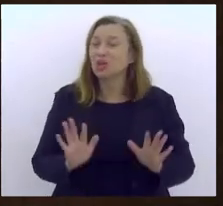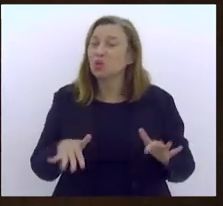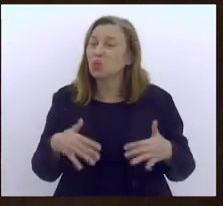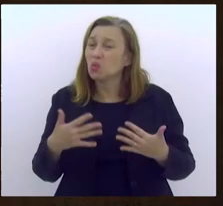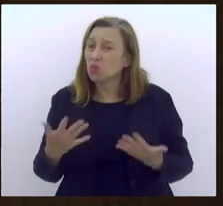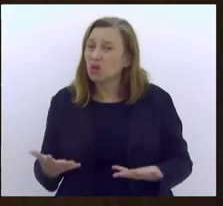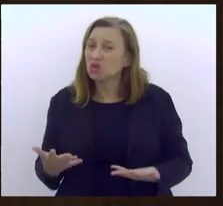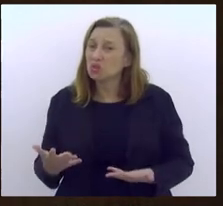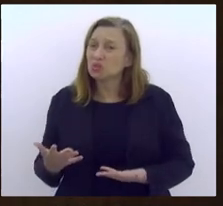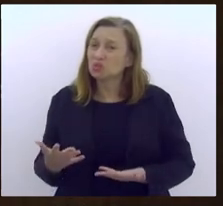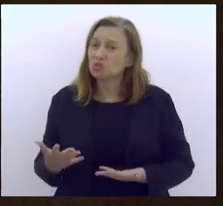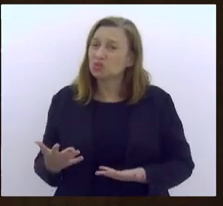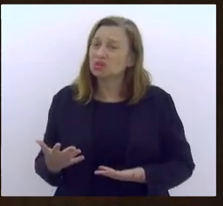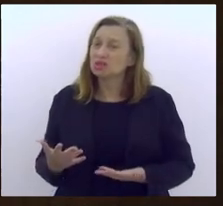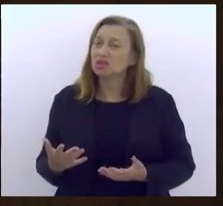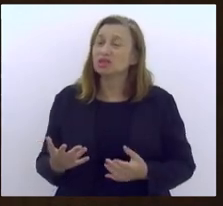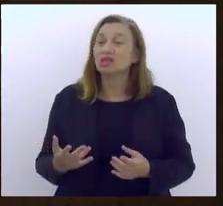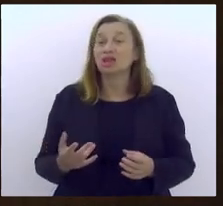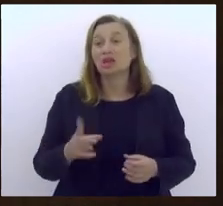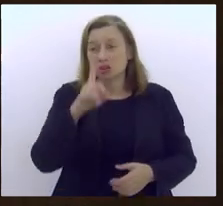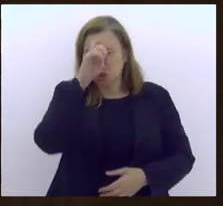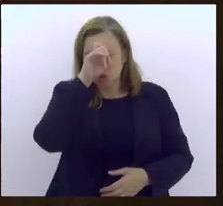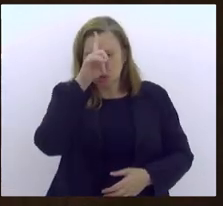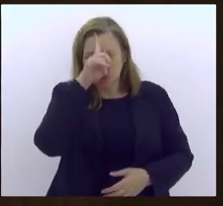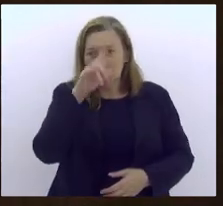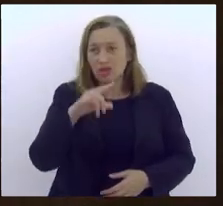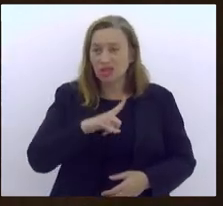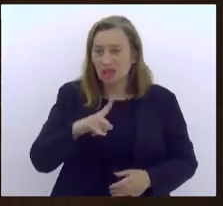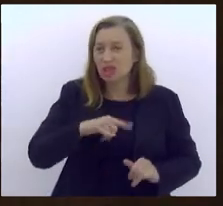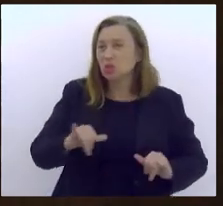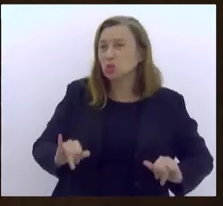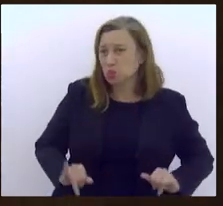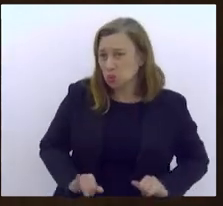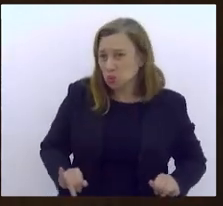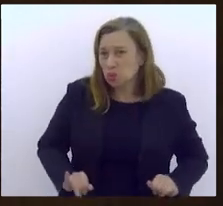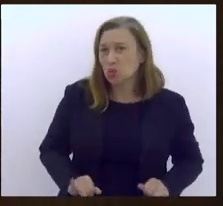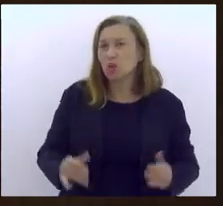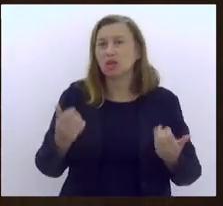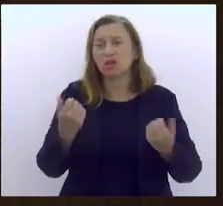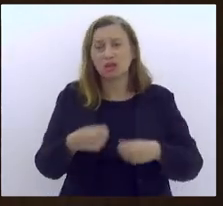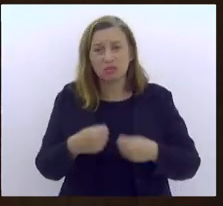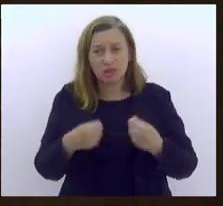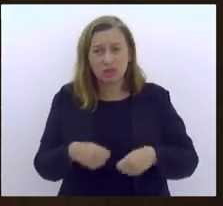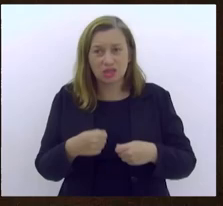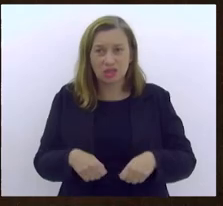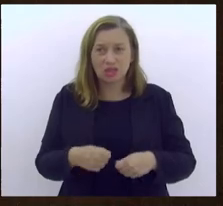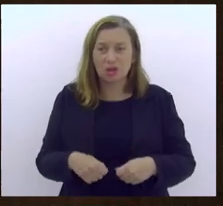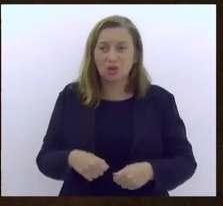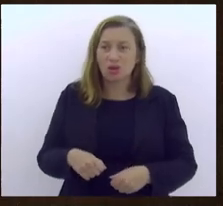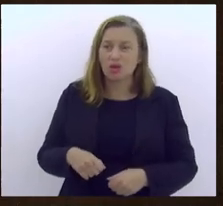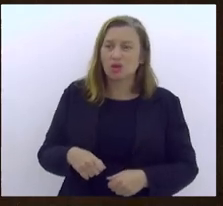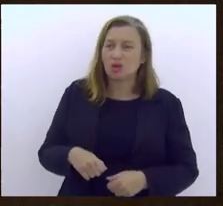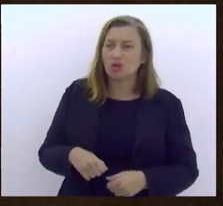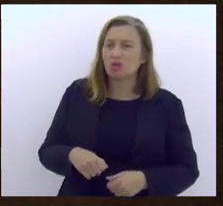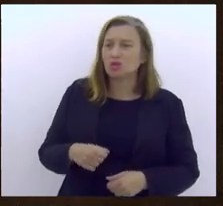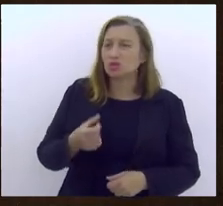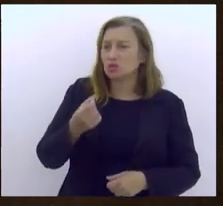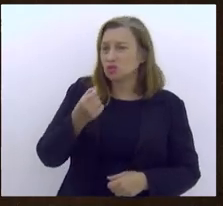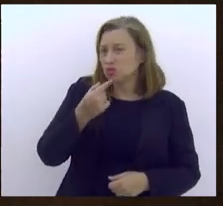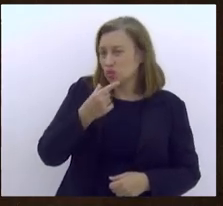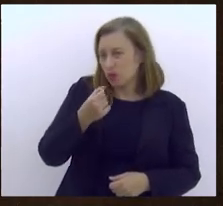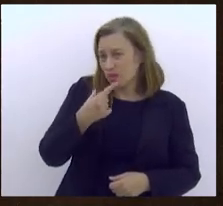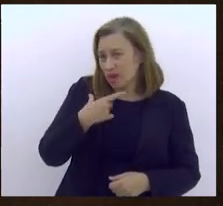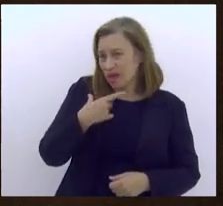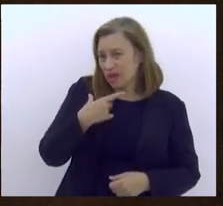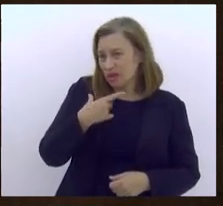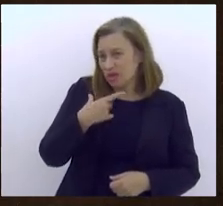gente está num hospital que tem dores e precisa de um opioide, é uma coisa é o remédio, outra